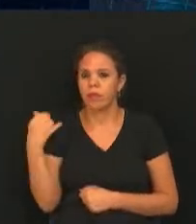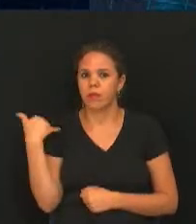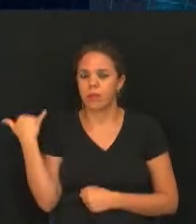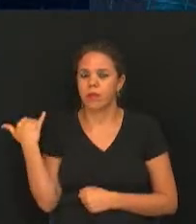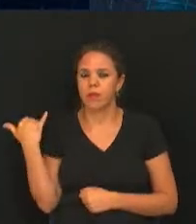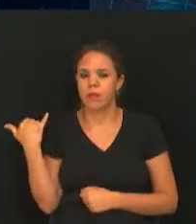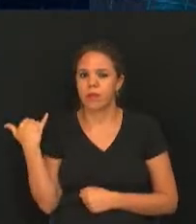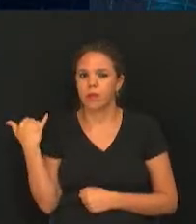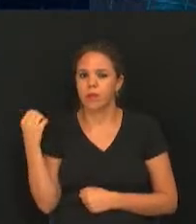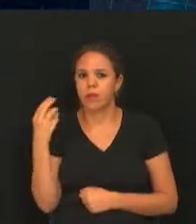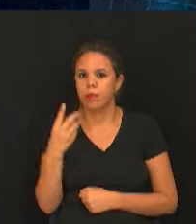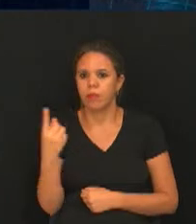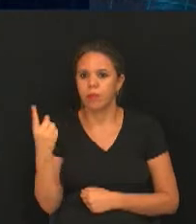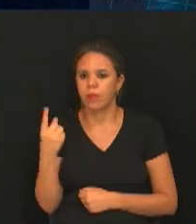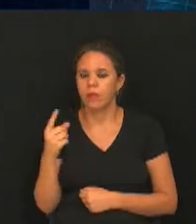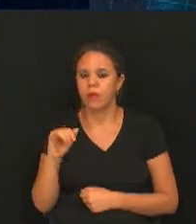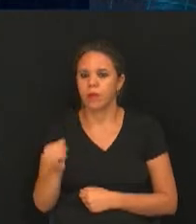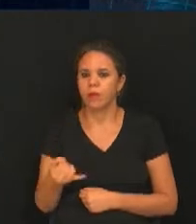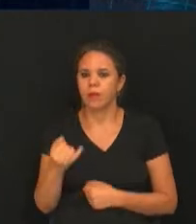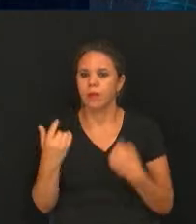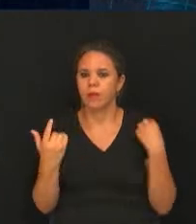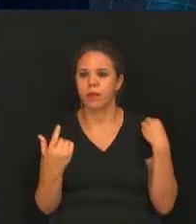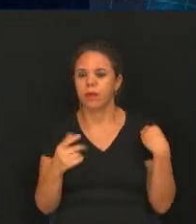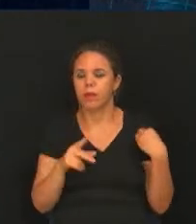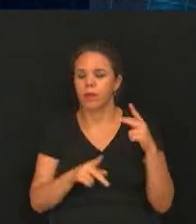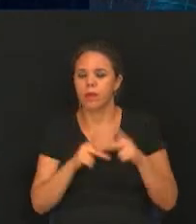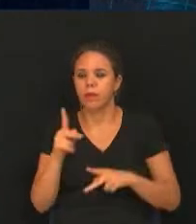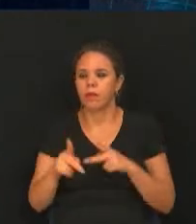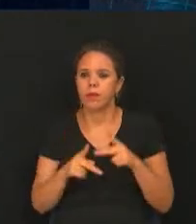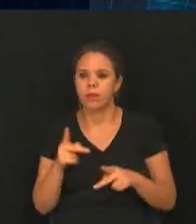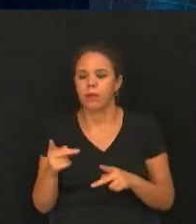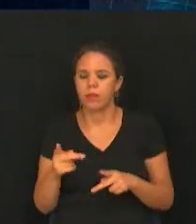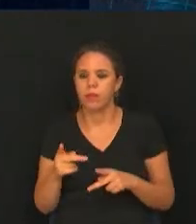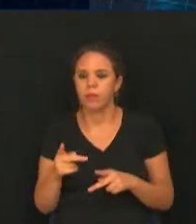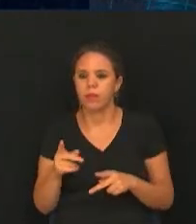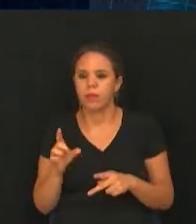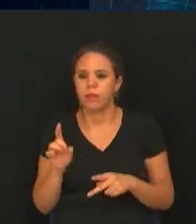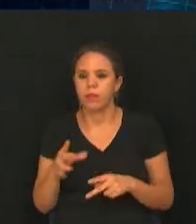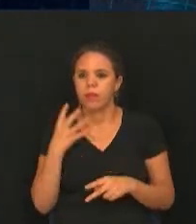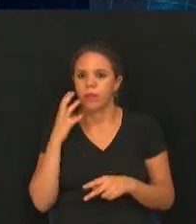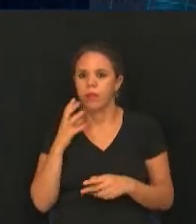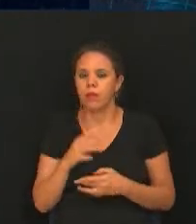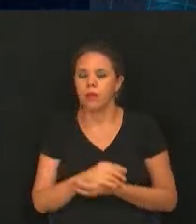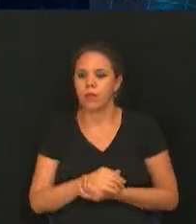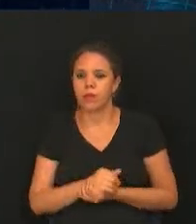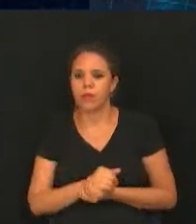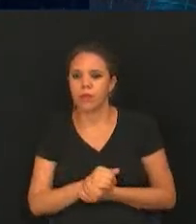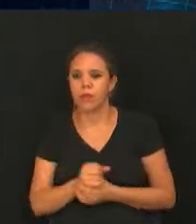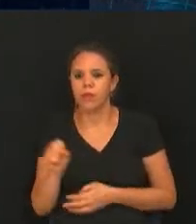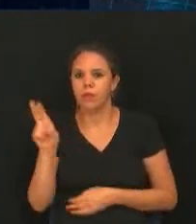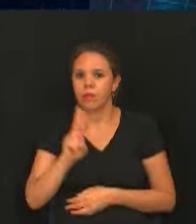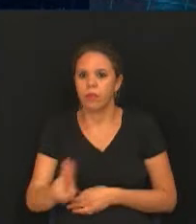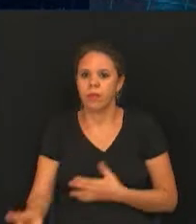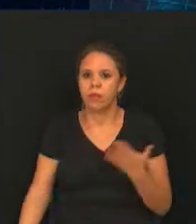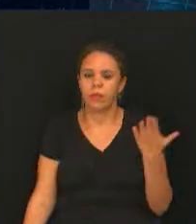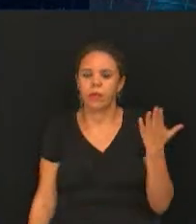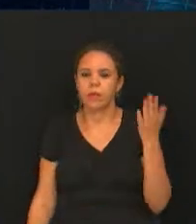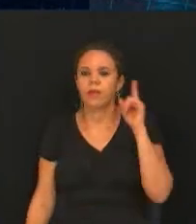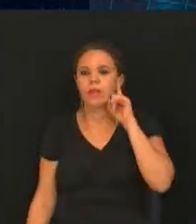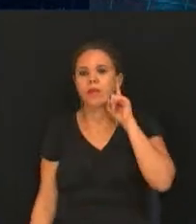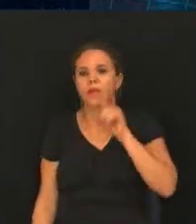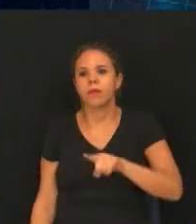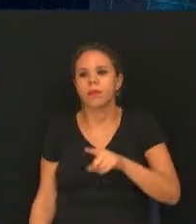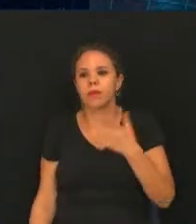em 31 de janeiro e as outras vítimas foram registradas em fevereiro. Sumaré, 1.057 óbitos,